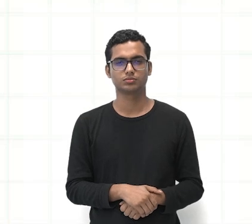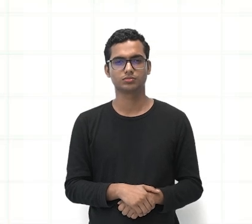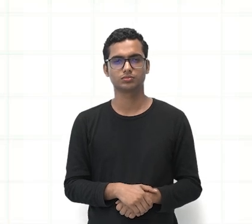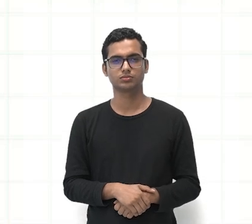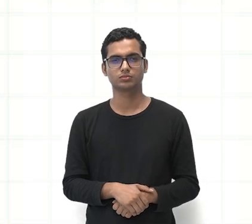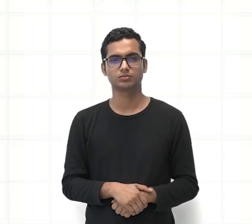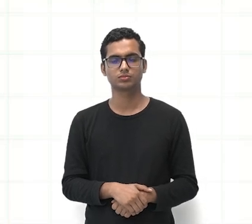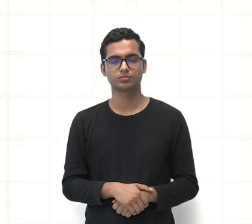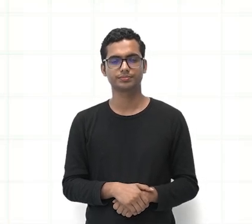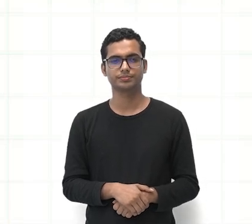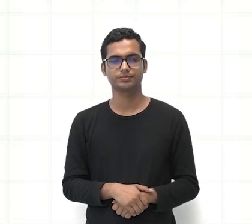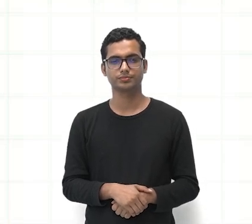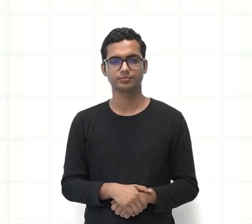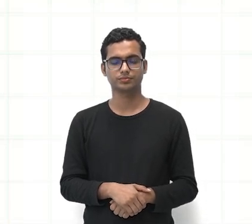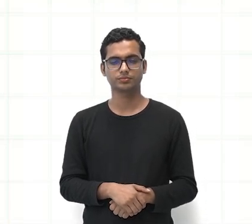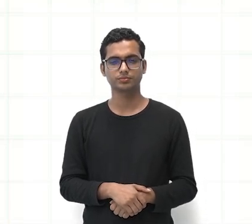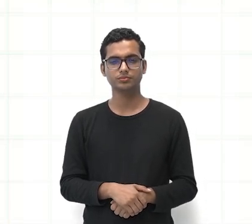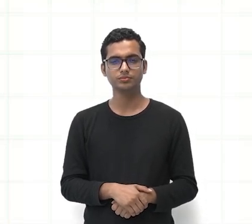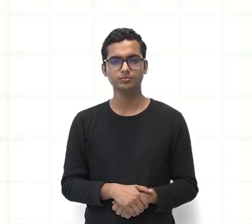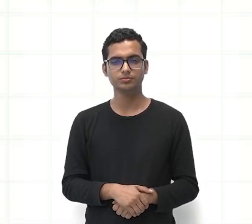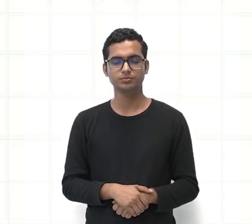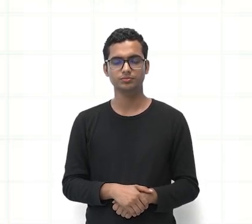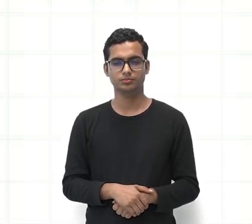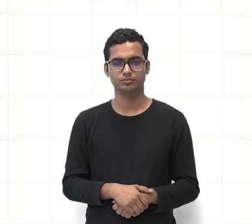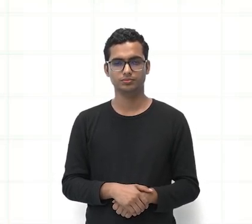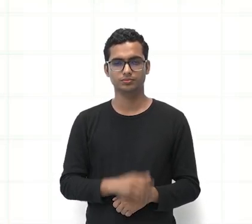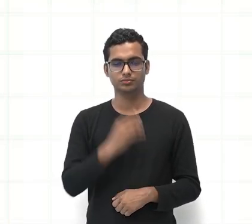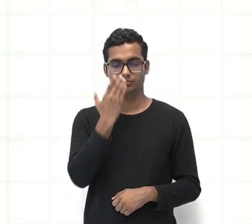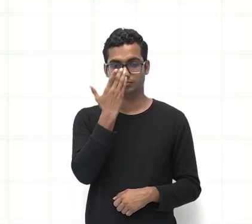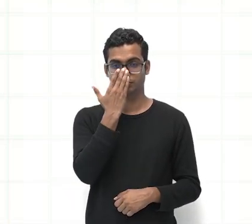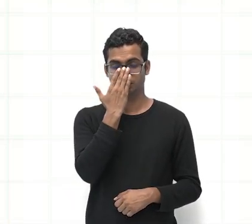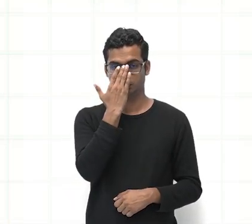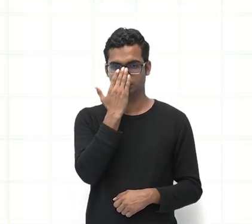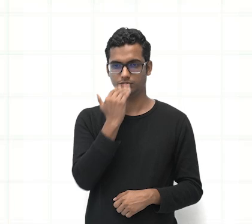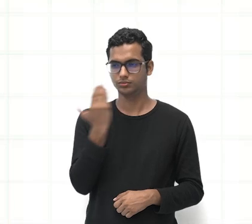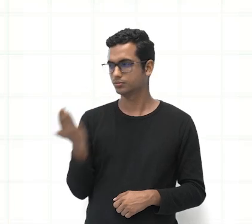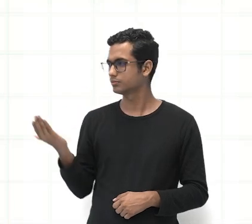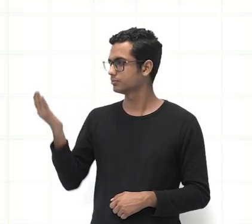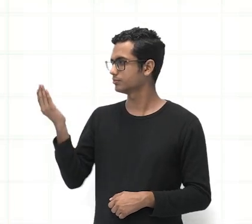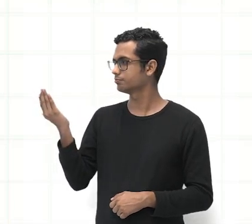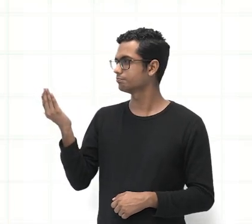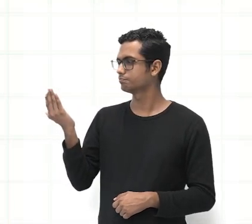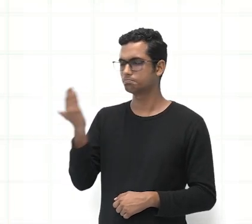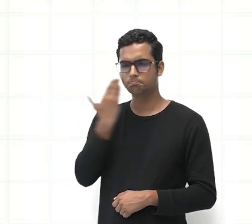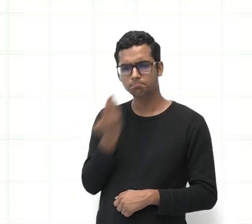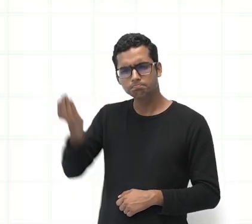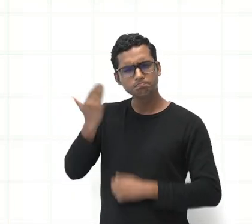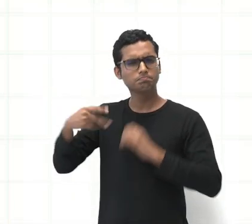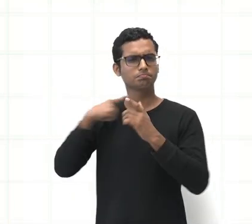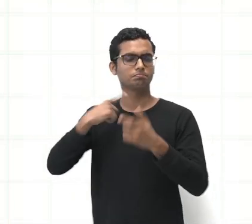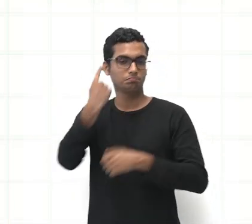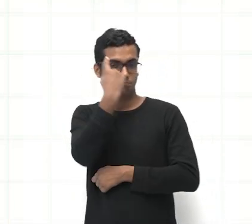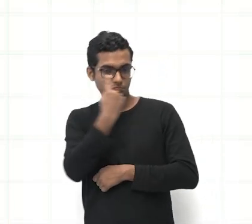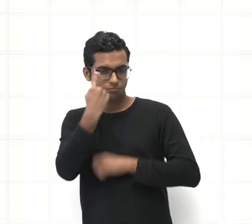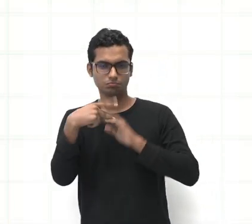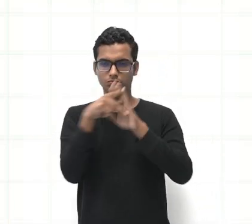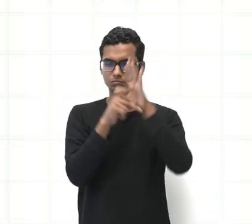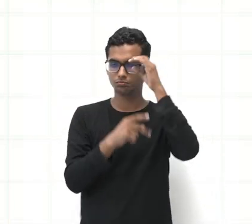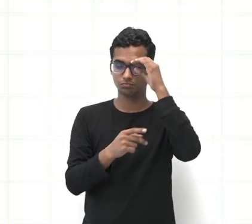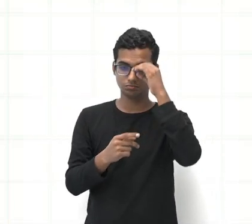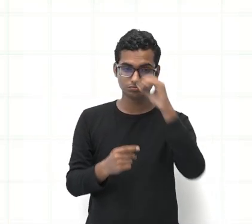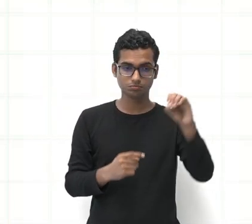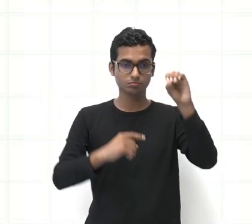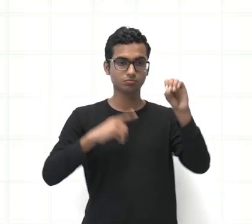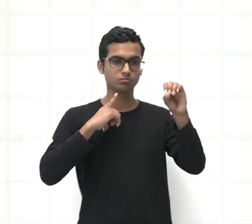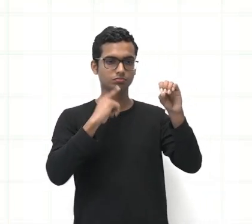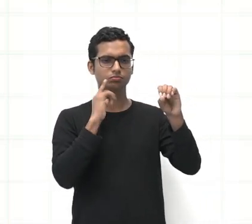Então, o perfil dos olhos, continuando aí, também tem na sua composição, além das túnicas, o que nós chamamos de